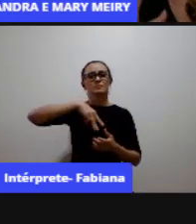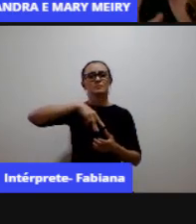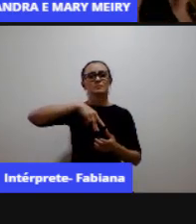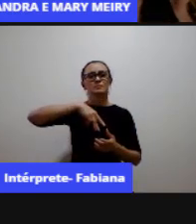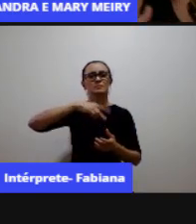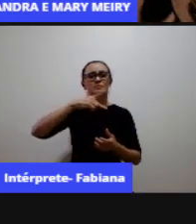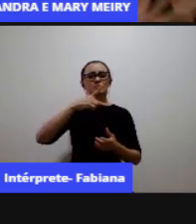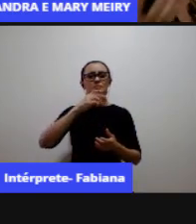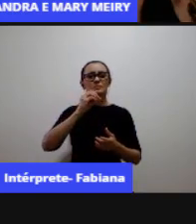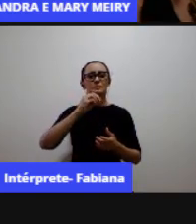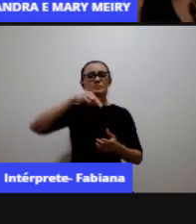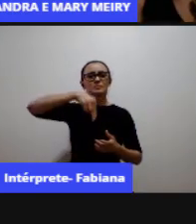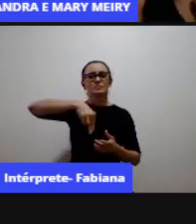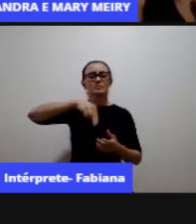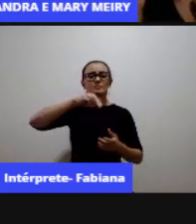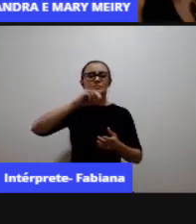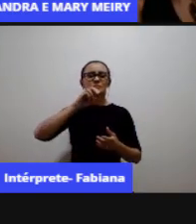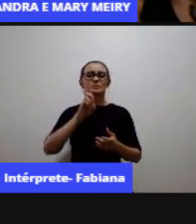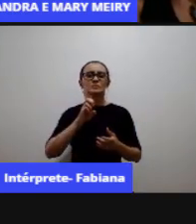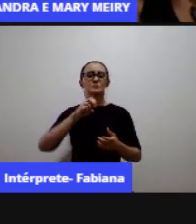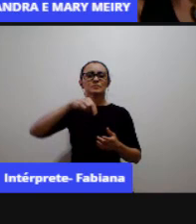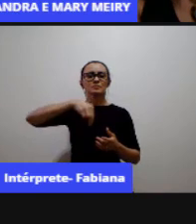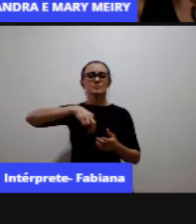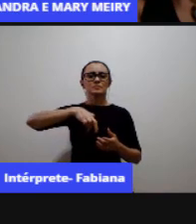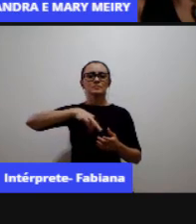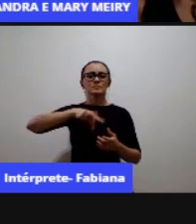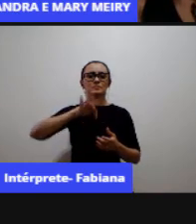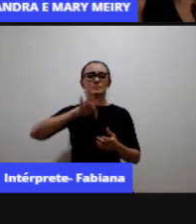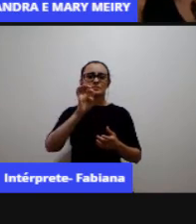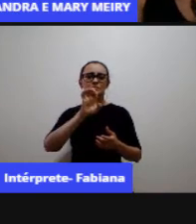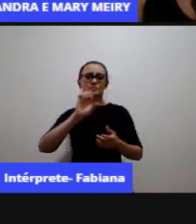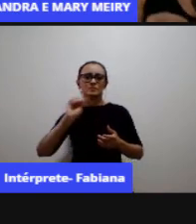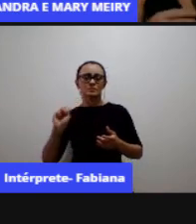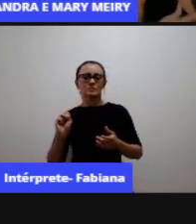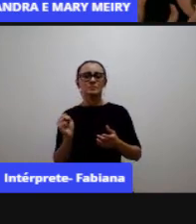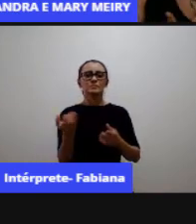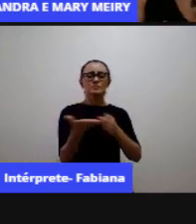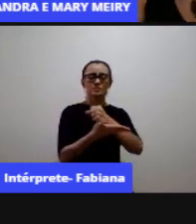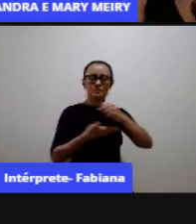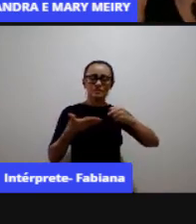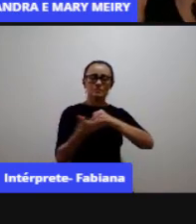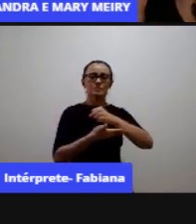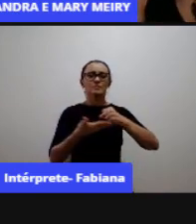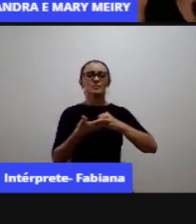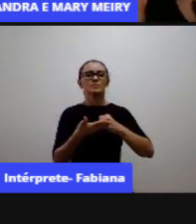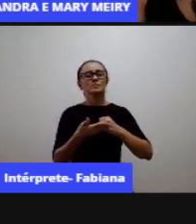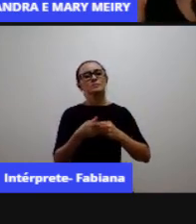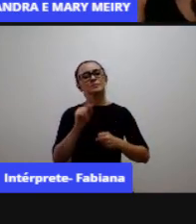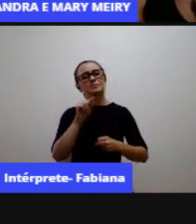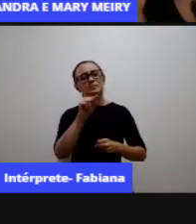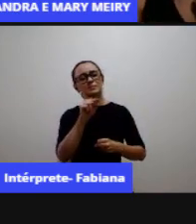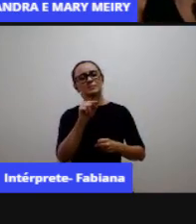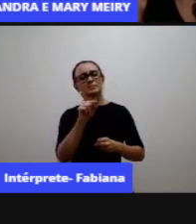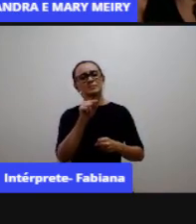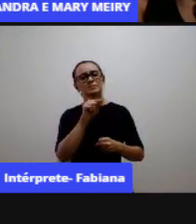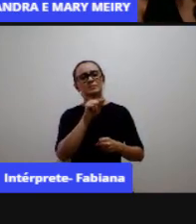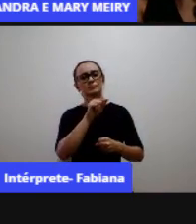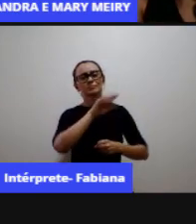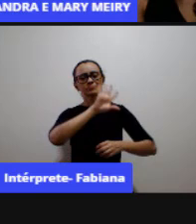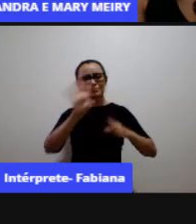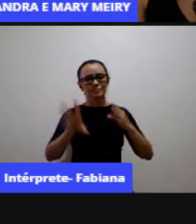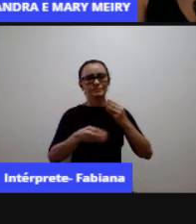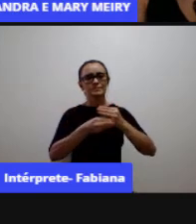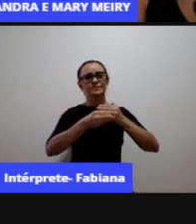inseridos nos instrumentos que nós apresentamos até o momento, né? Para que você componha um PEI, para que